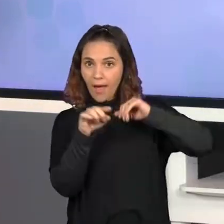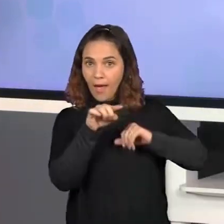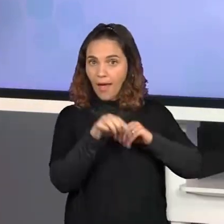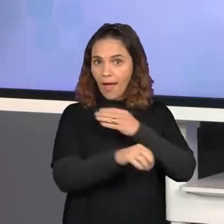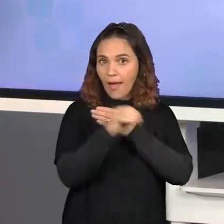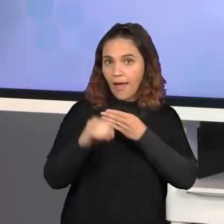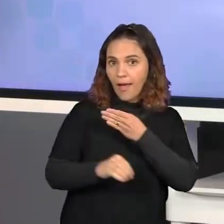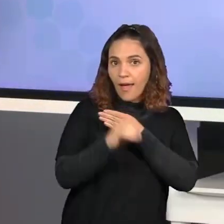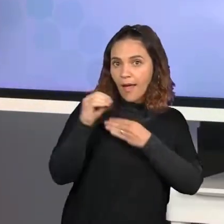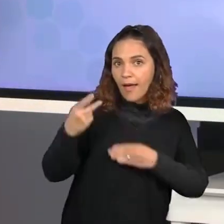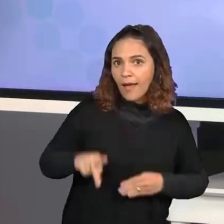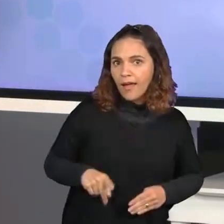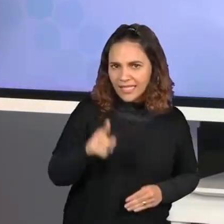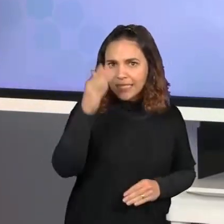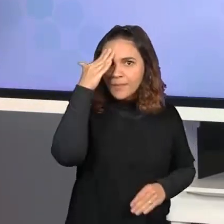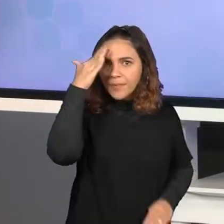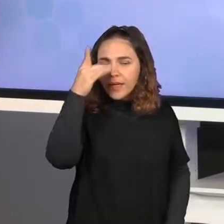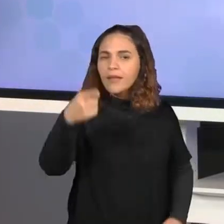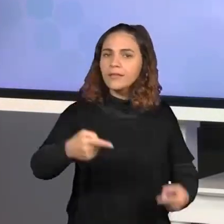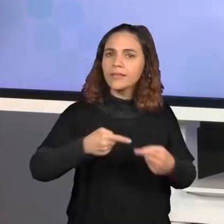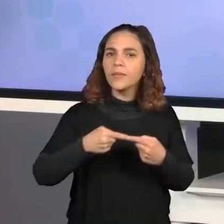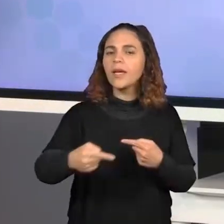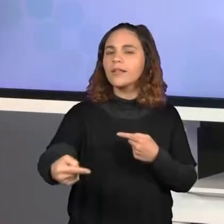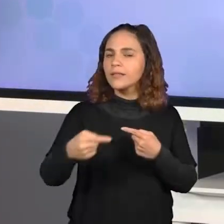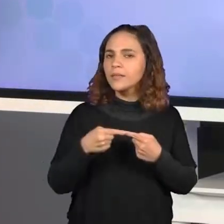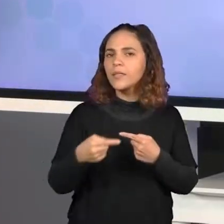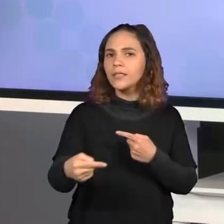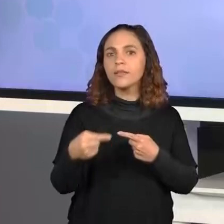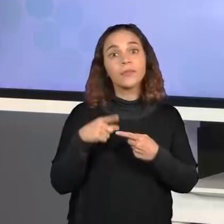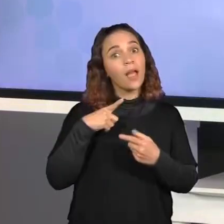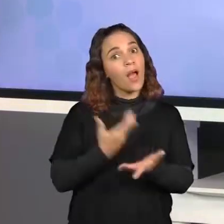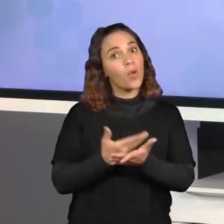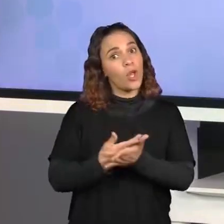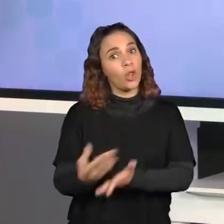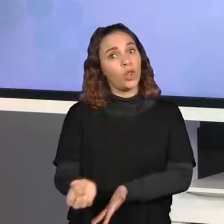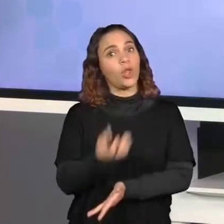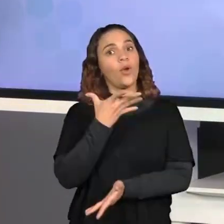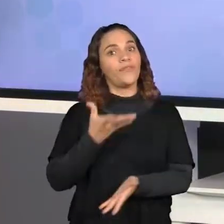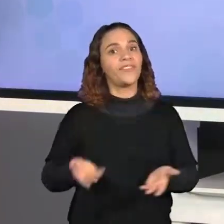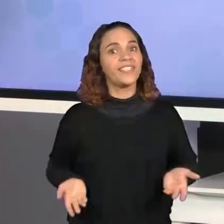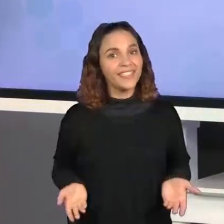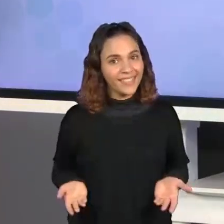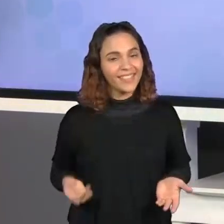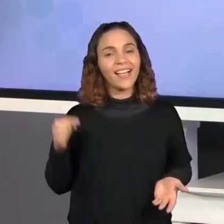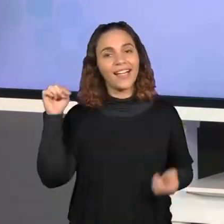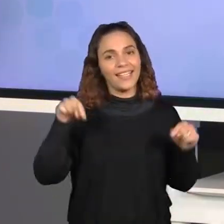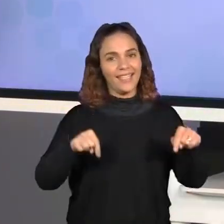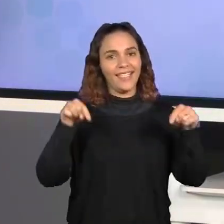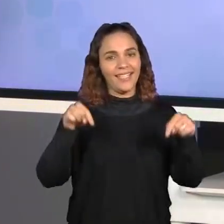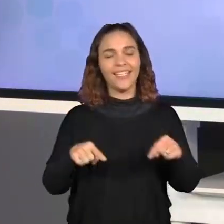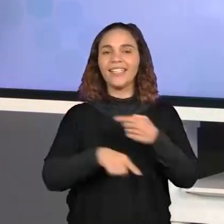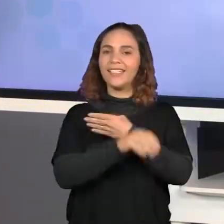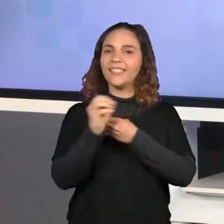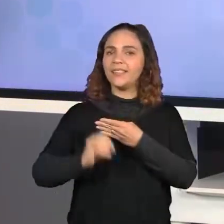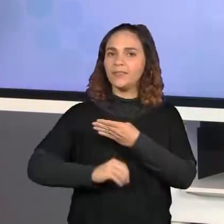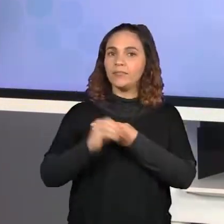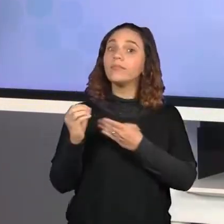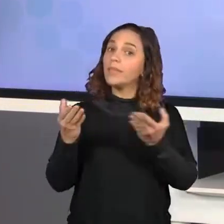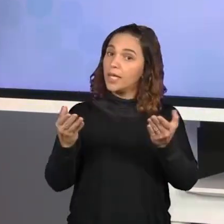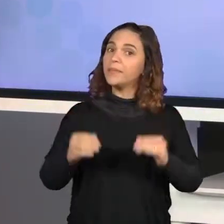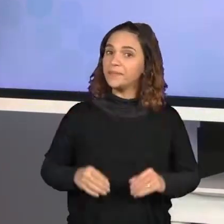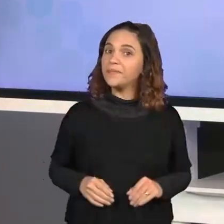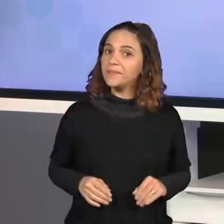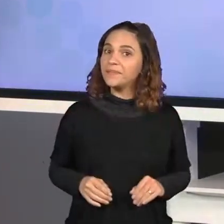Mídia? Você sabia que toda semana temos aulas inéditas, novas, no Centro de Mídias? É isso aí,